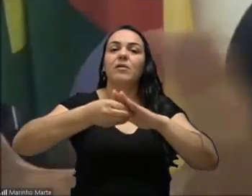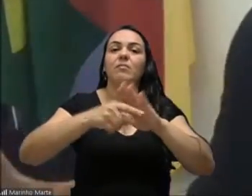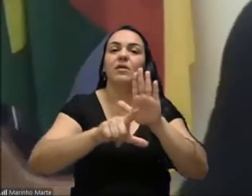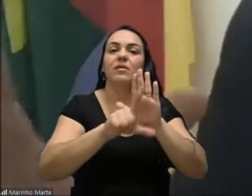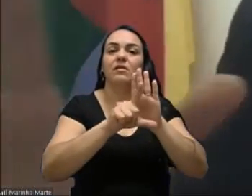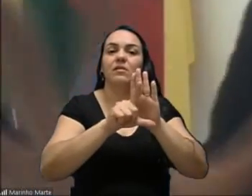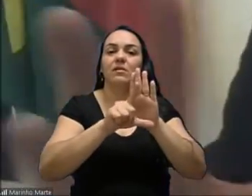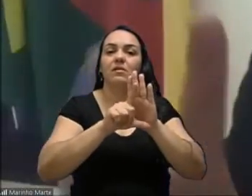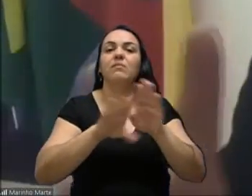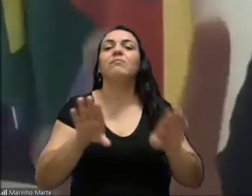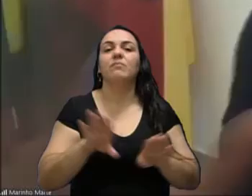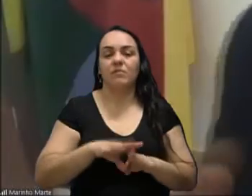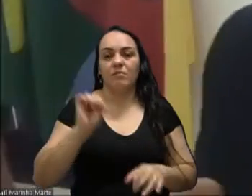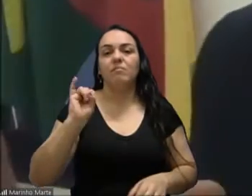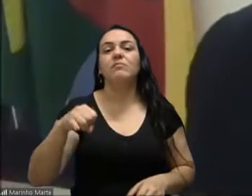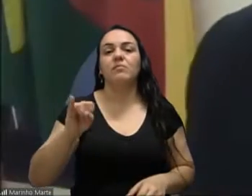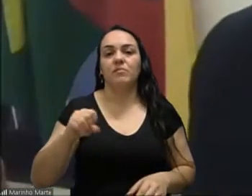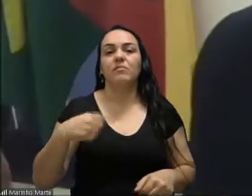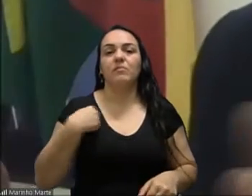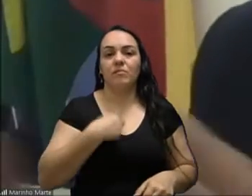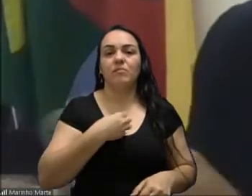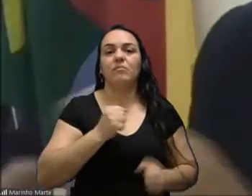jurídica então é assim